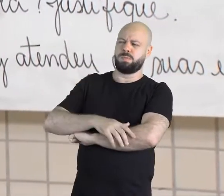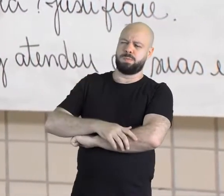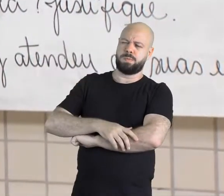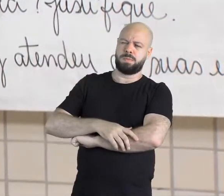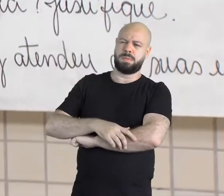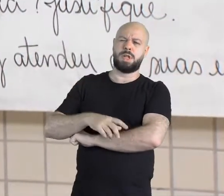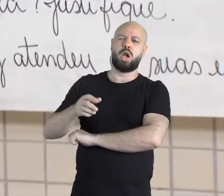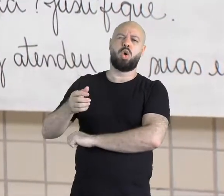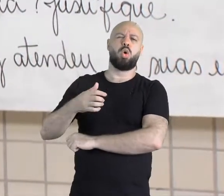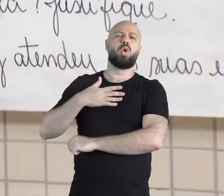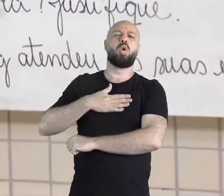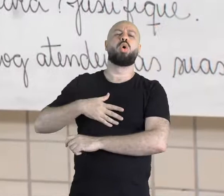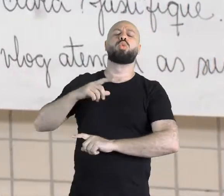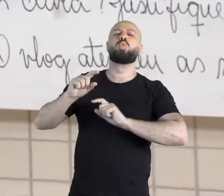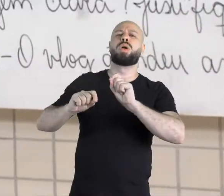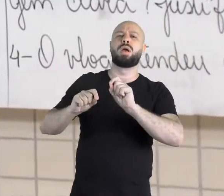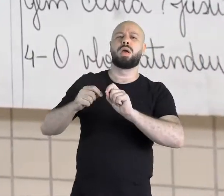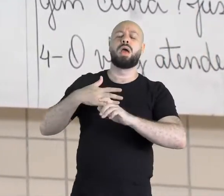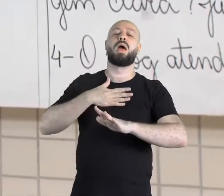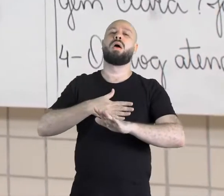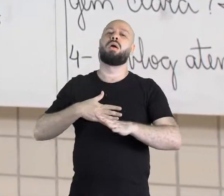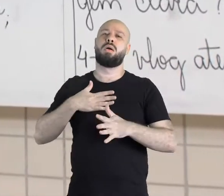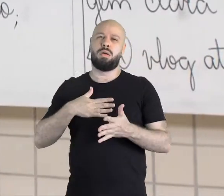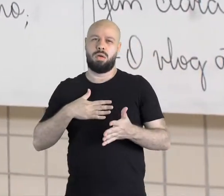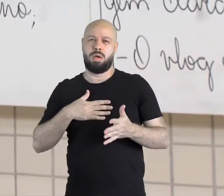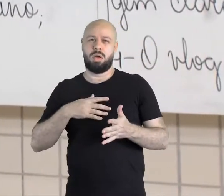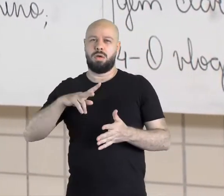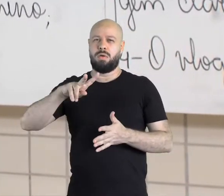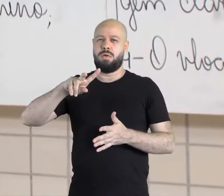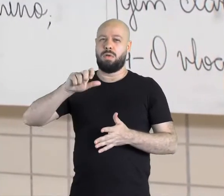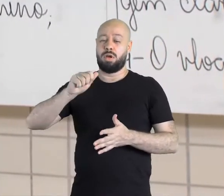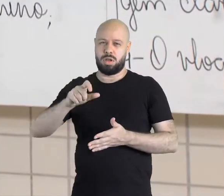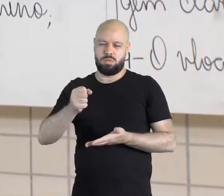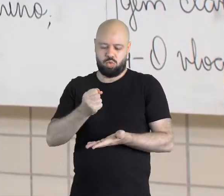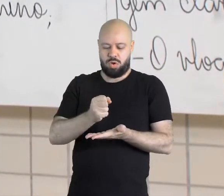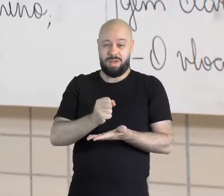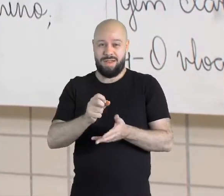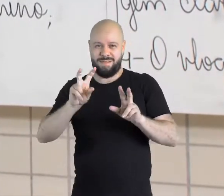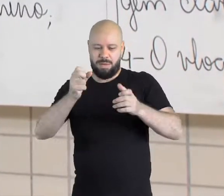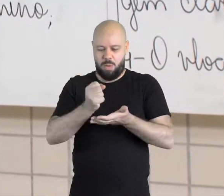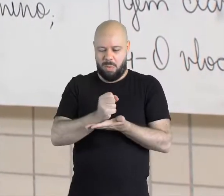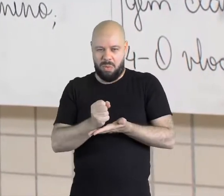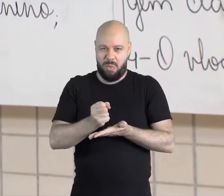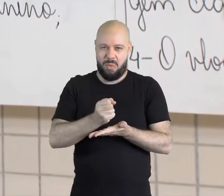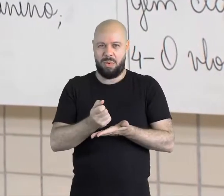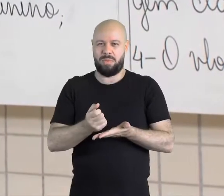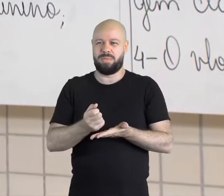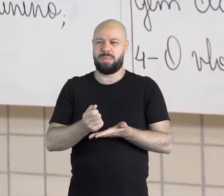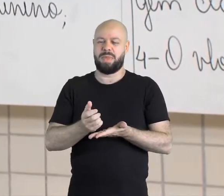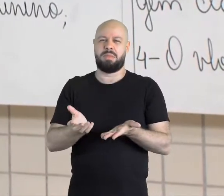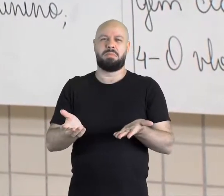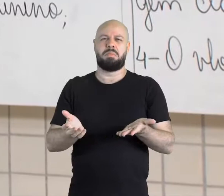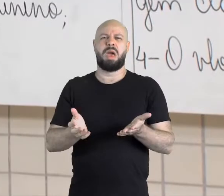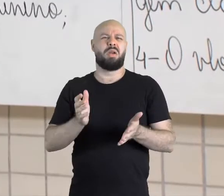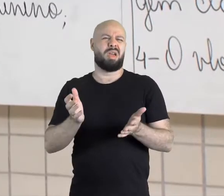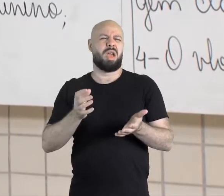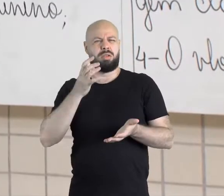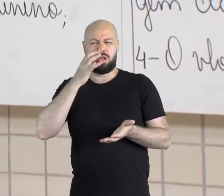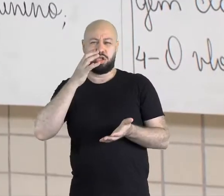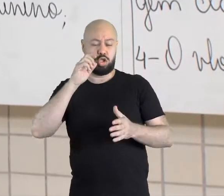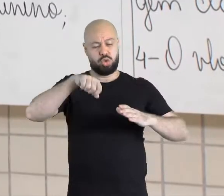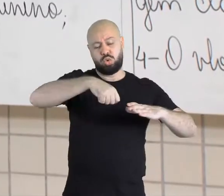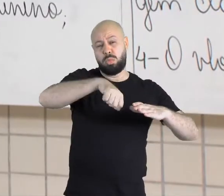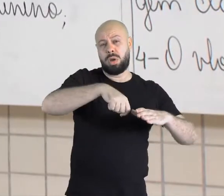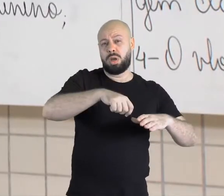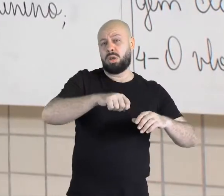que você gosta? Ah, eu gosto de vlogs sobre games. Ah, professora, eu quero assistir um vlog de